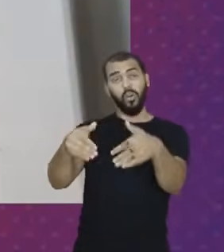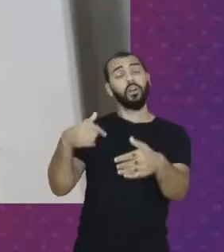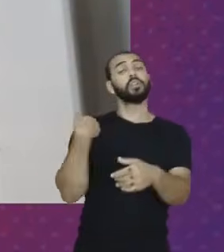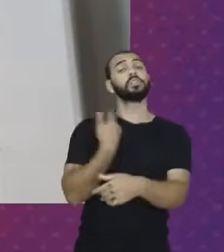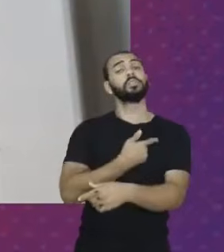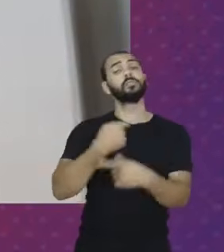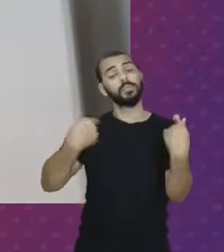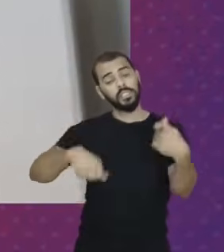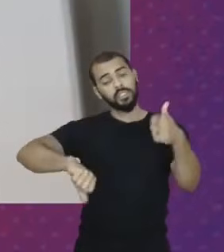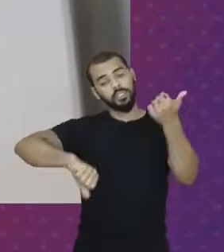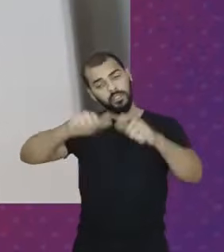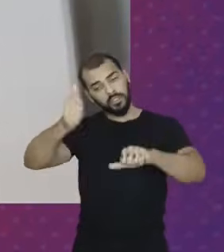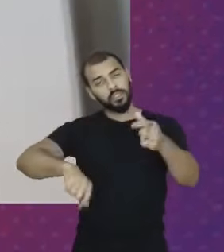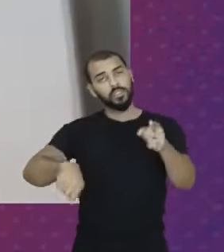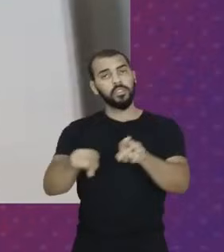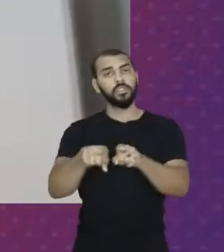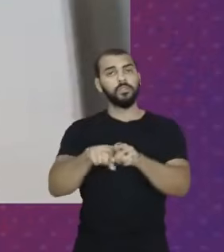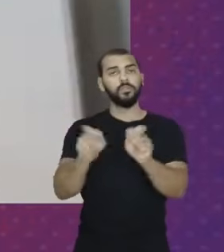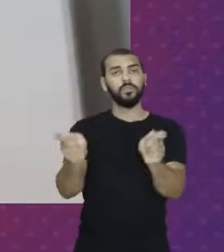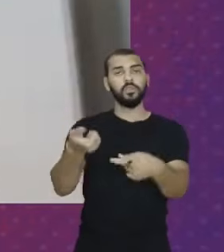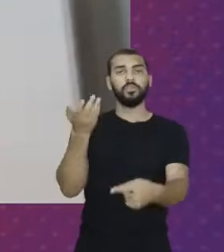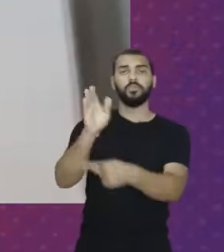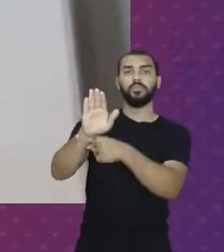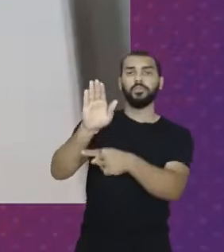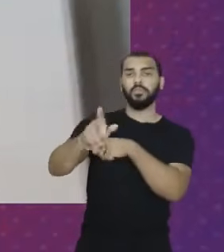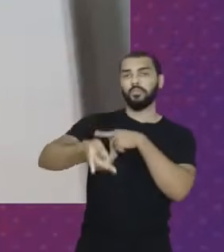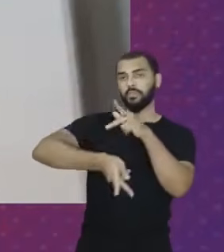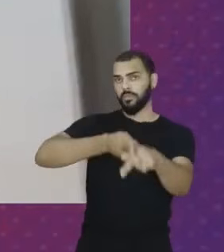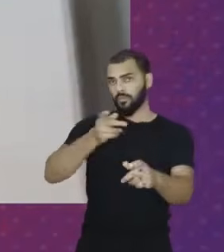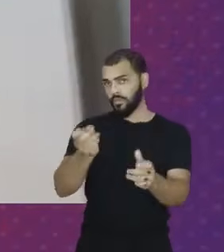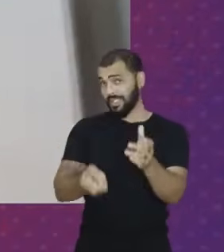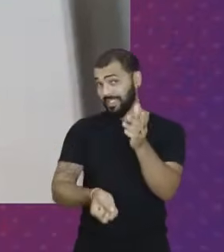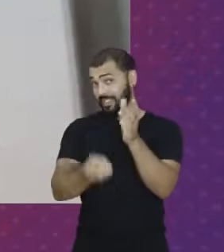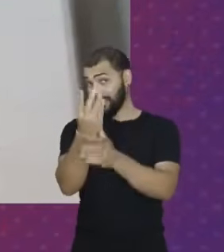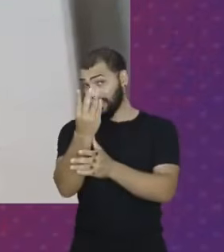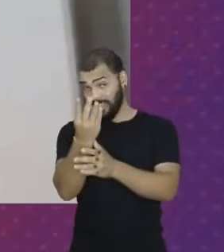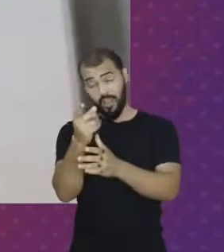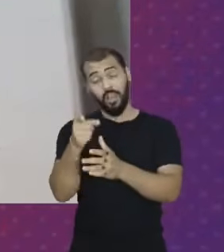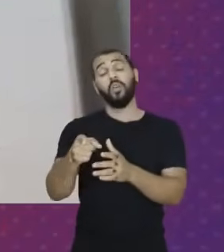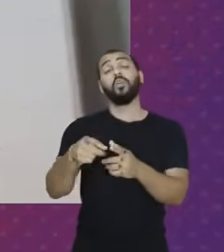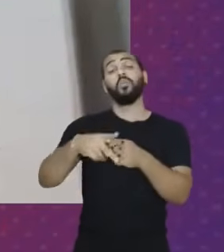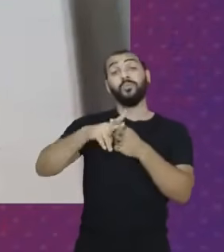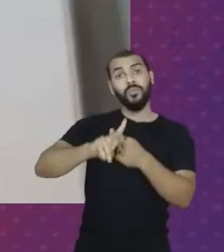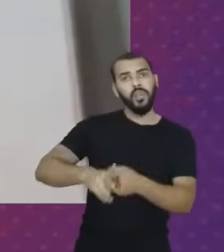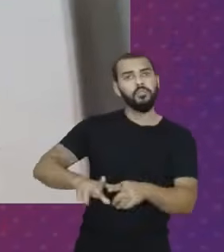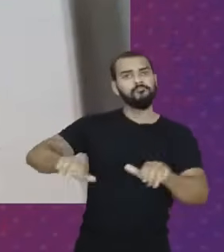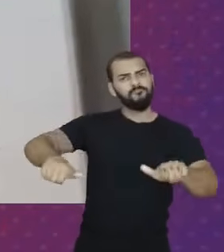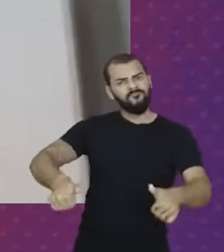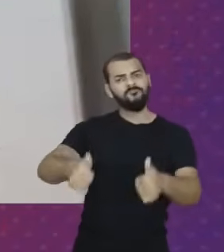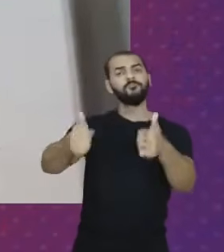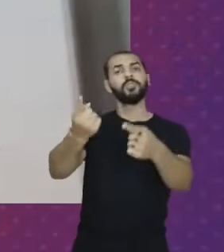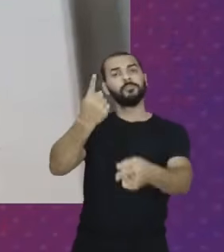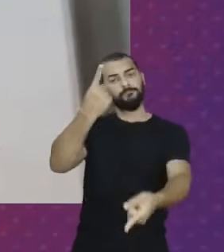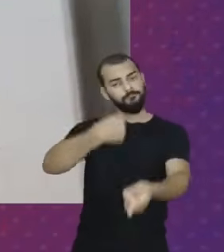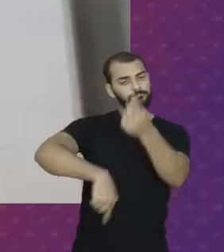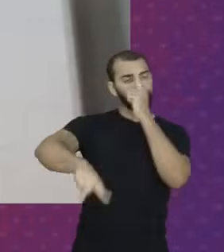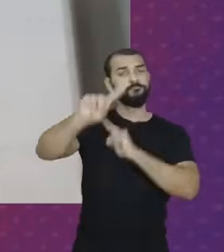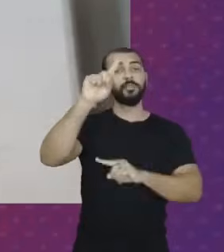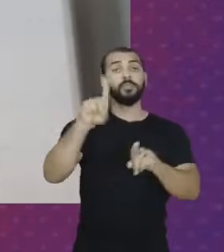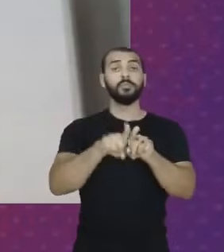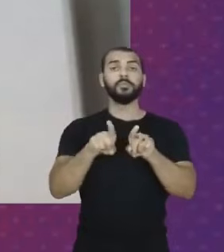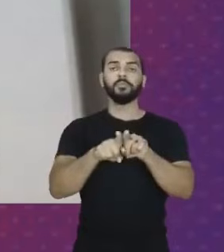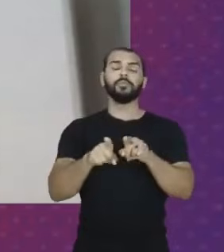também trabalhar para favorecer a população, para criar mecanismos de superação de dificuldades, né, seja em